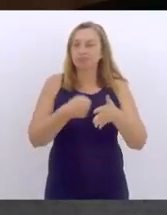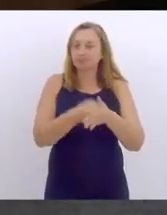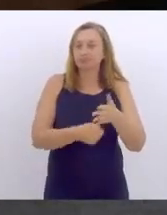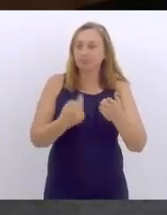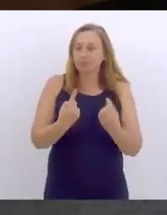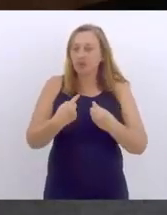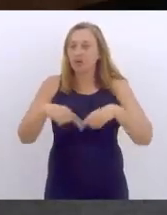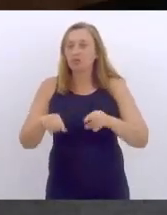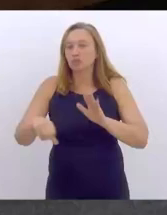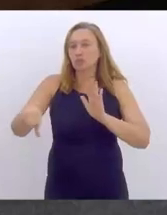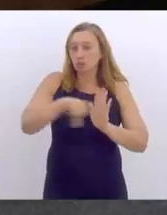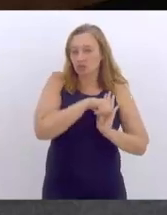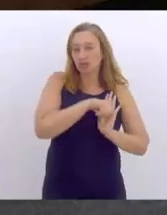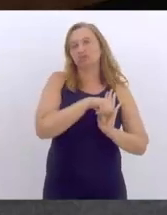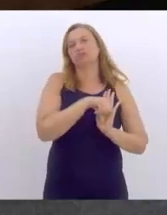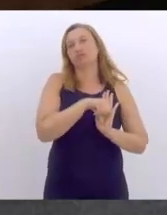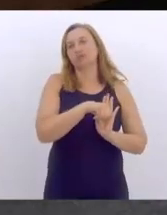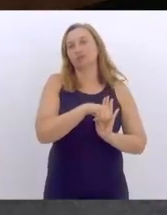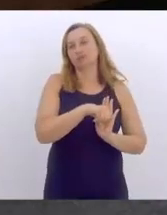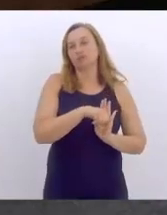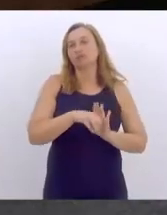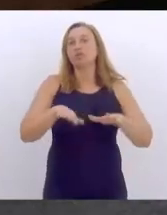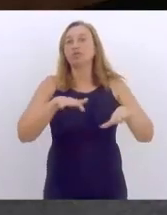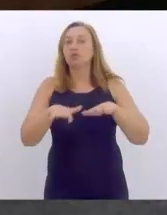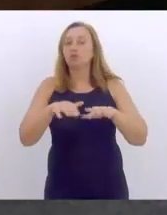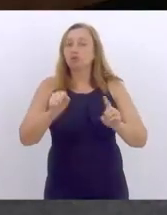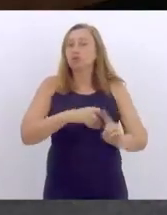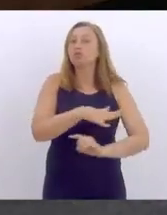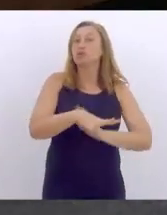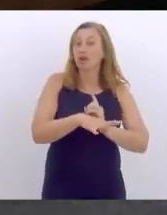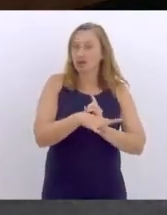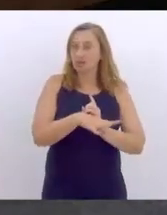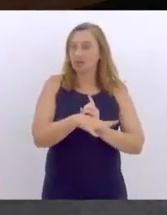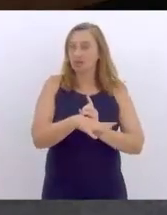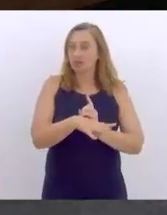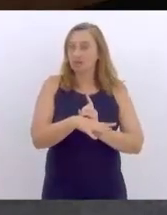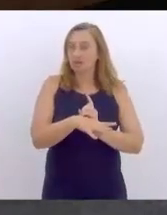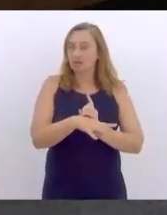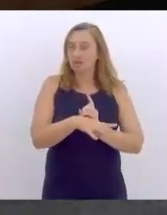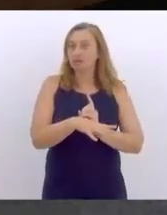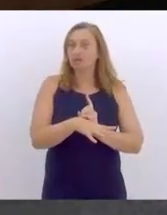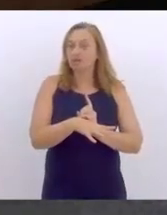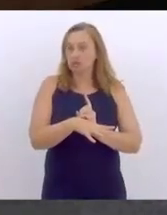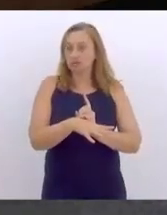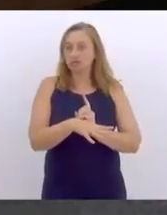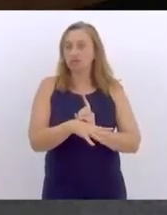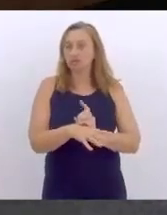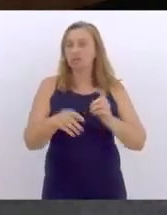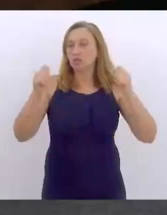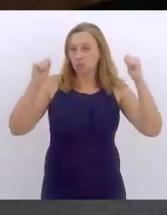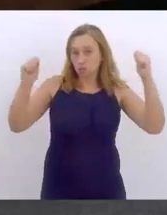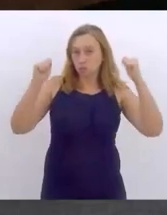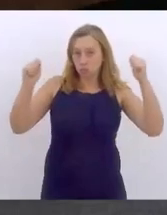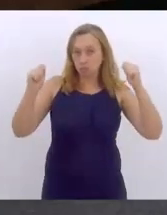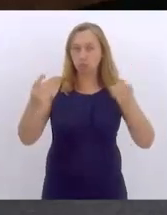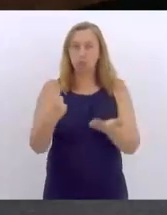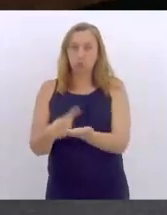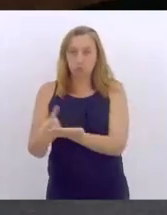combater a criminalização dos movimentos sociais que entram os nossos movimentos e as nossas torcidas